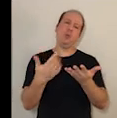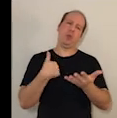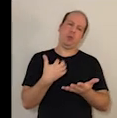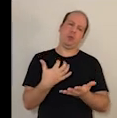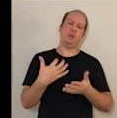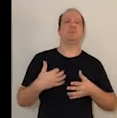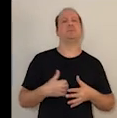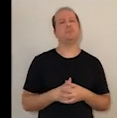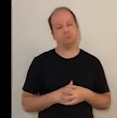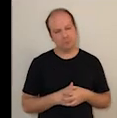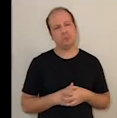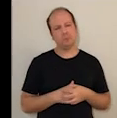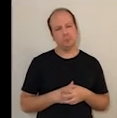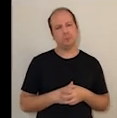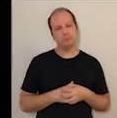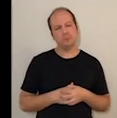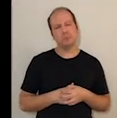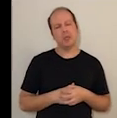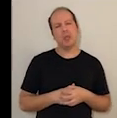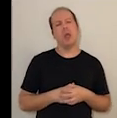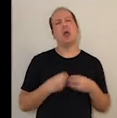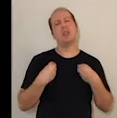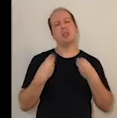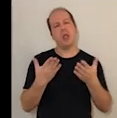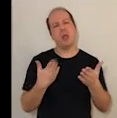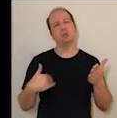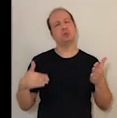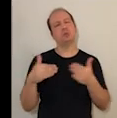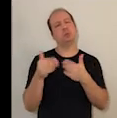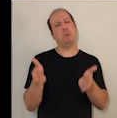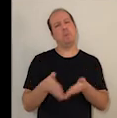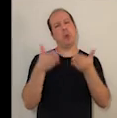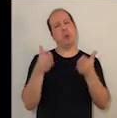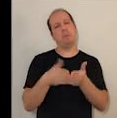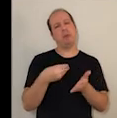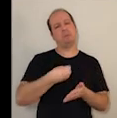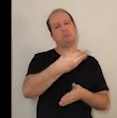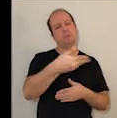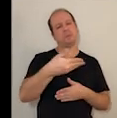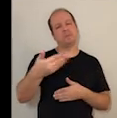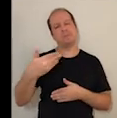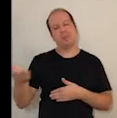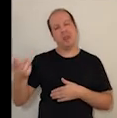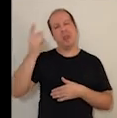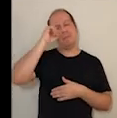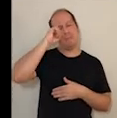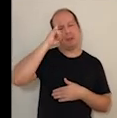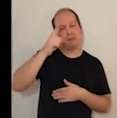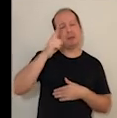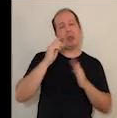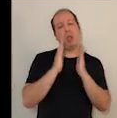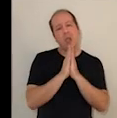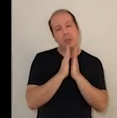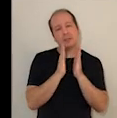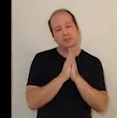1.000 sequins em suas mãos, excelência, para que distribua entre os pobres.